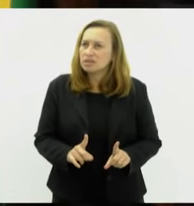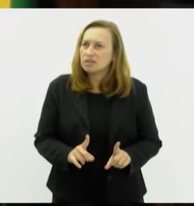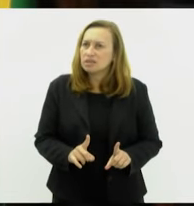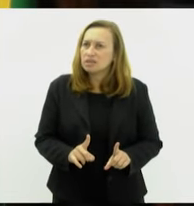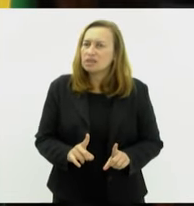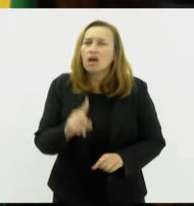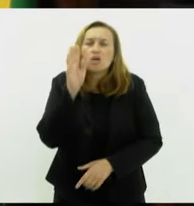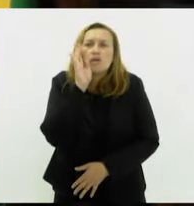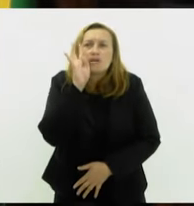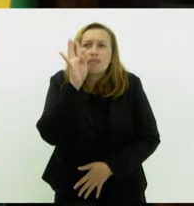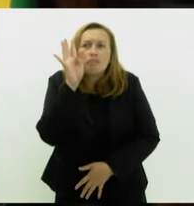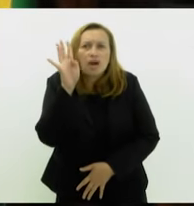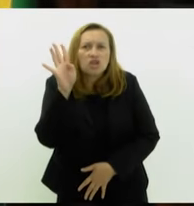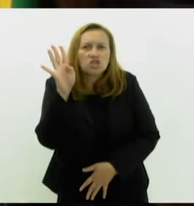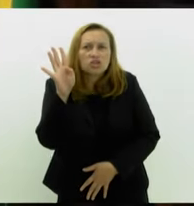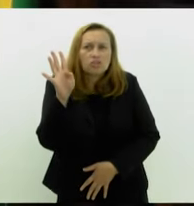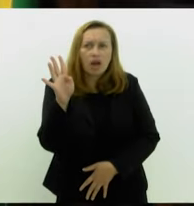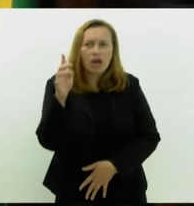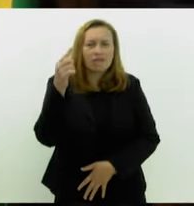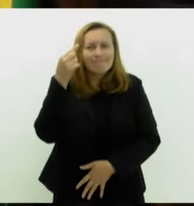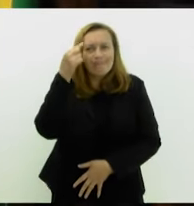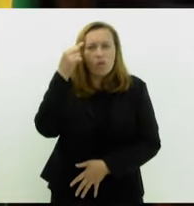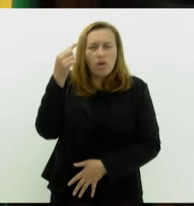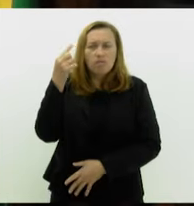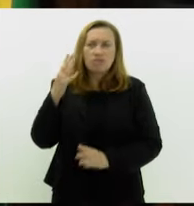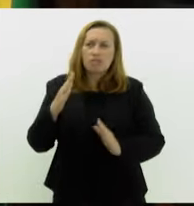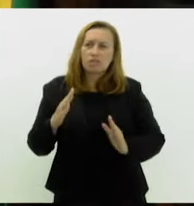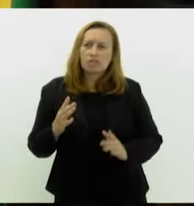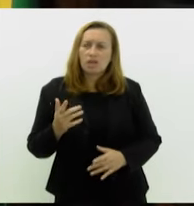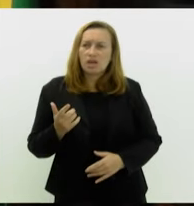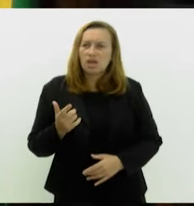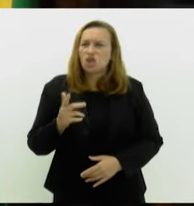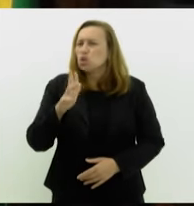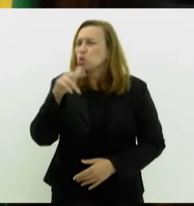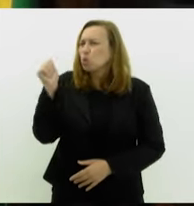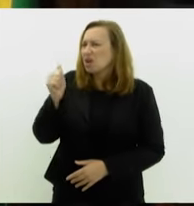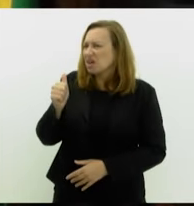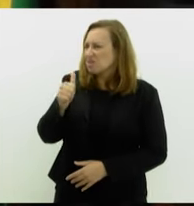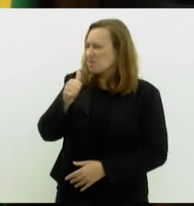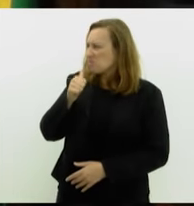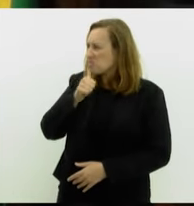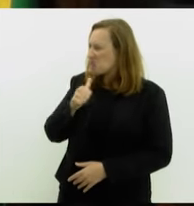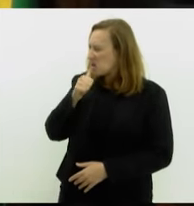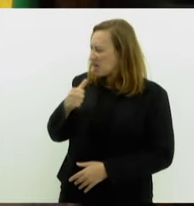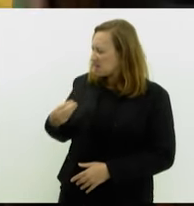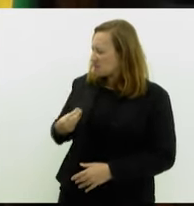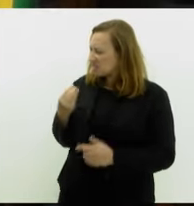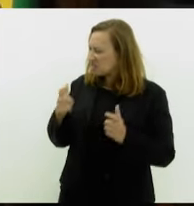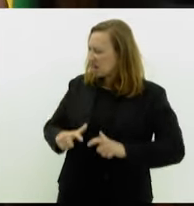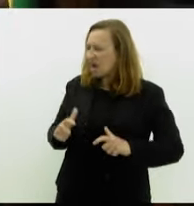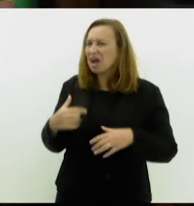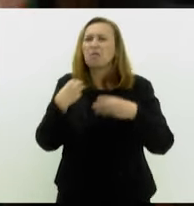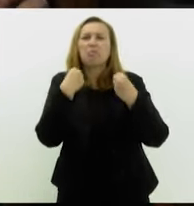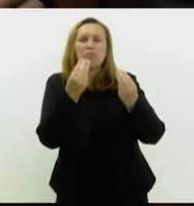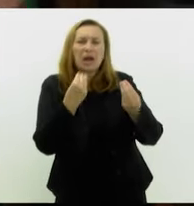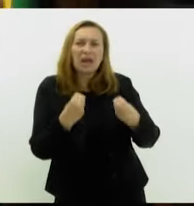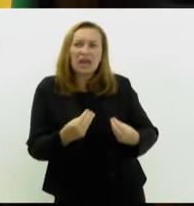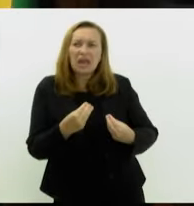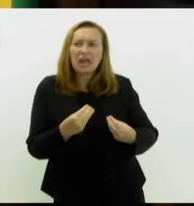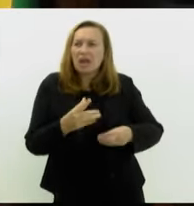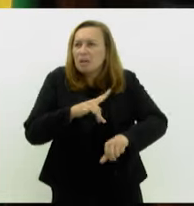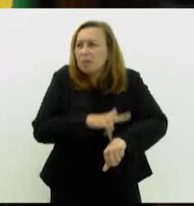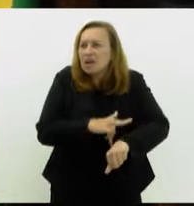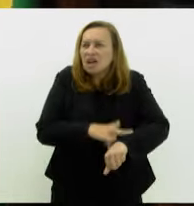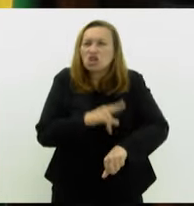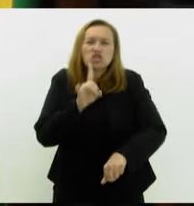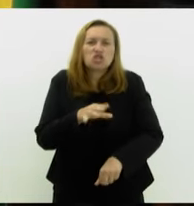Imaginário ideológico da cabeça aqui nunca vai ter mulher Então para que banheiro pra mulher vamos fazer só pros homens